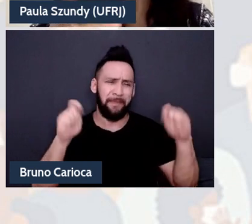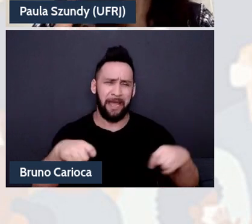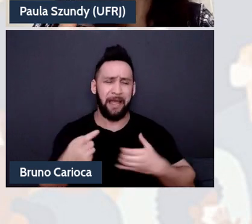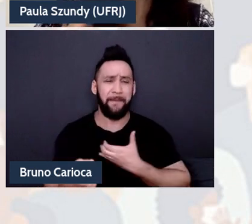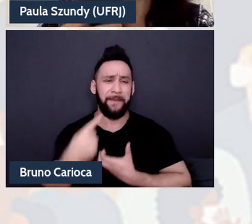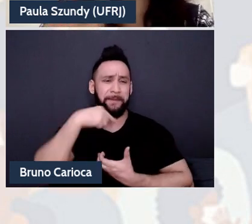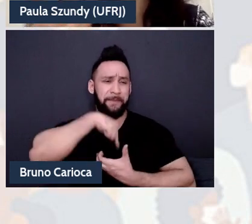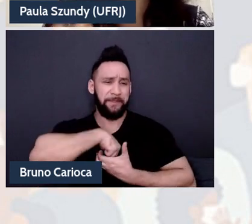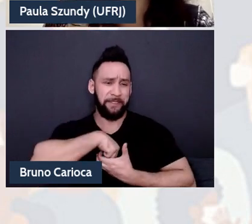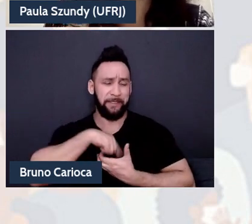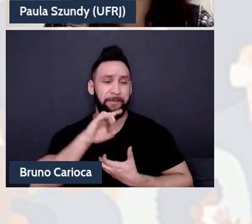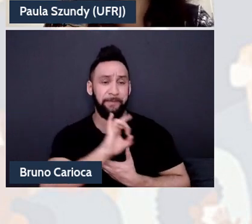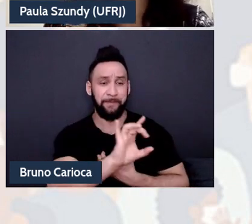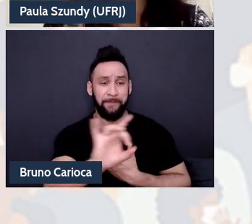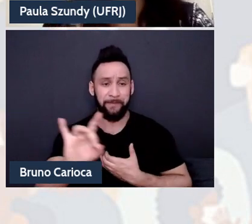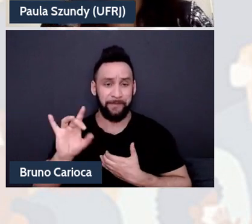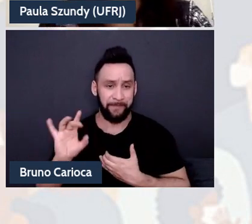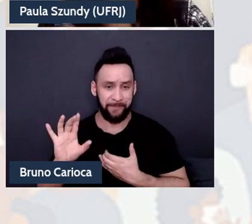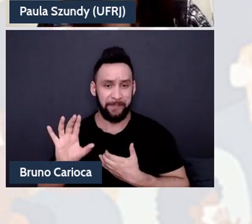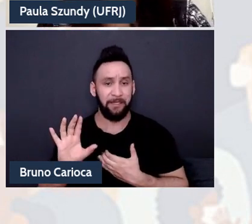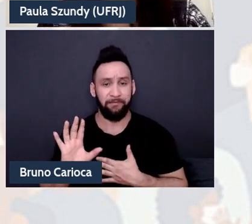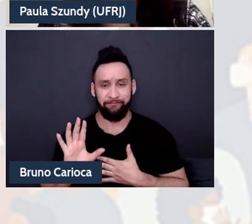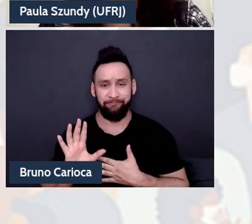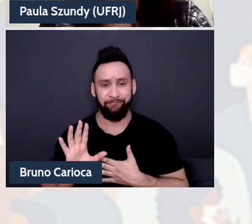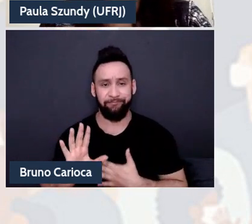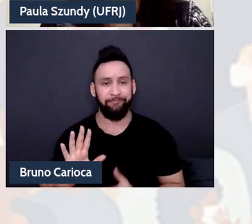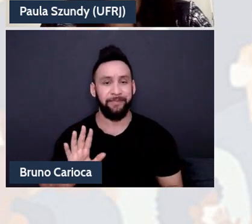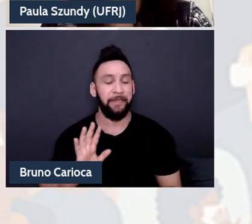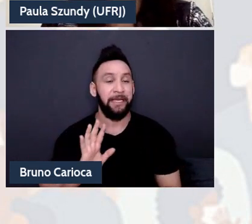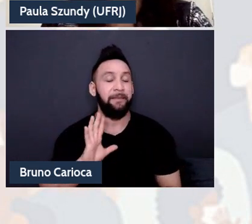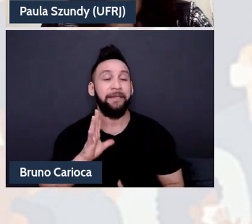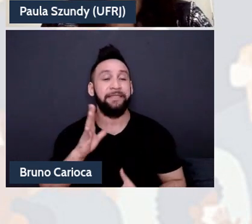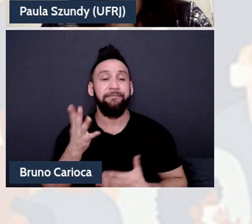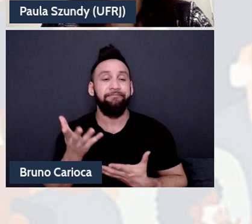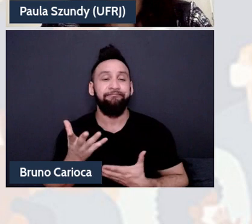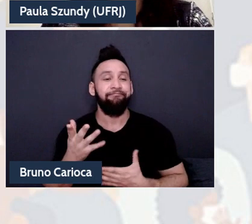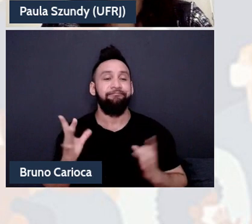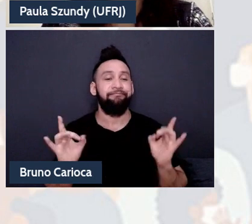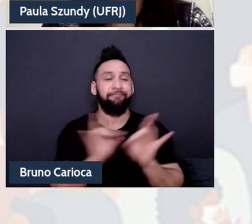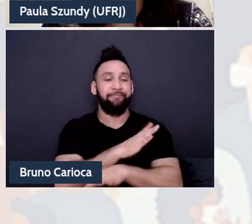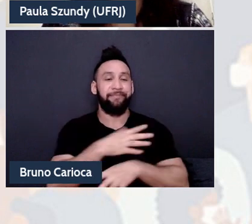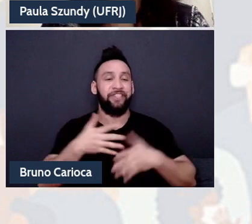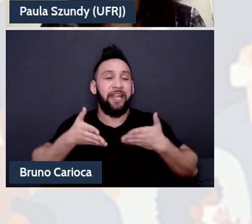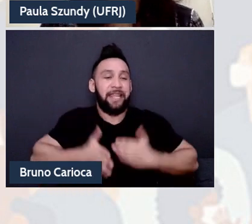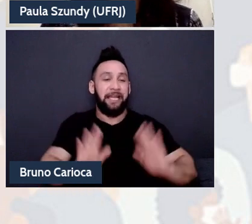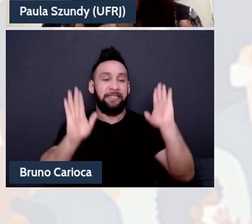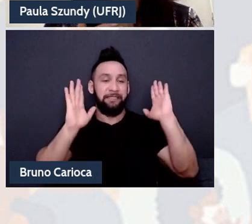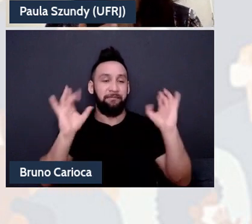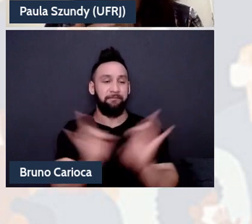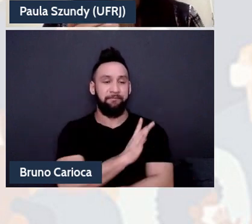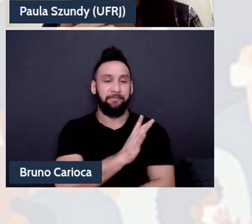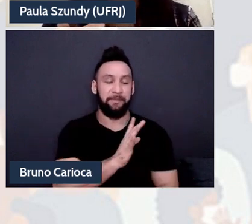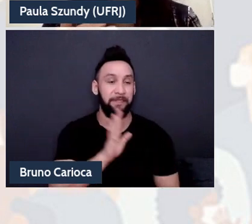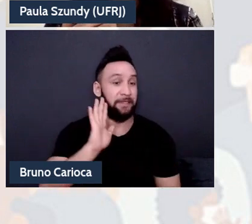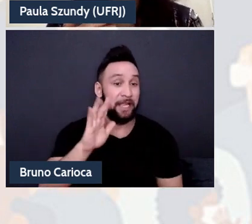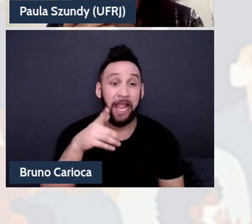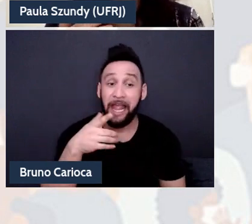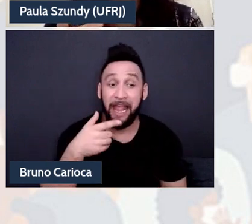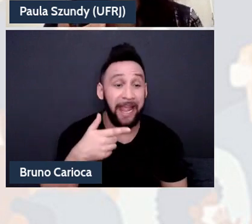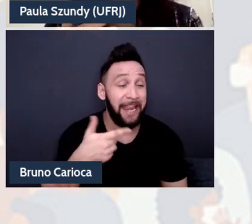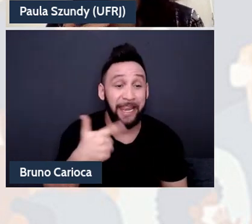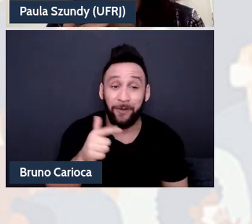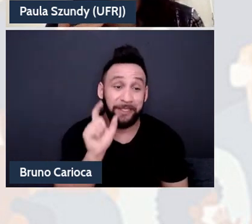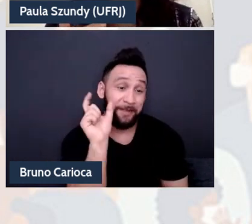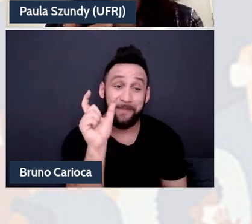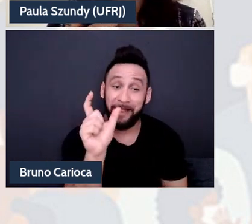não construção da realidade, construção da subjetividade, enfim, né? A gente vê esse